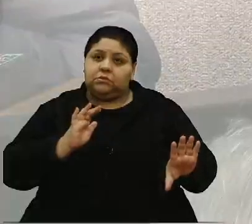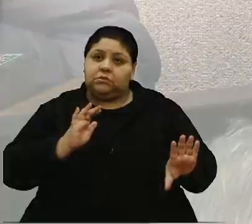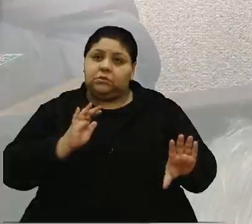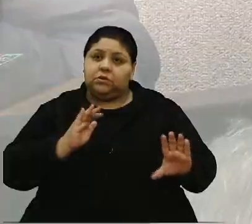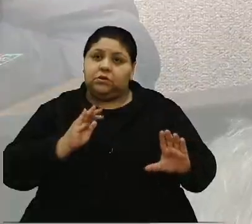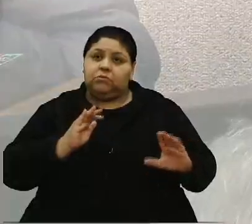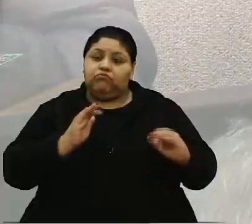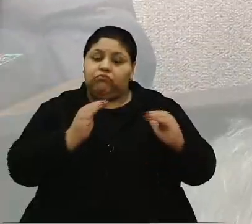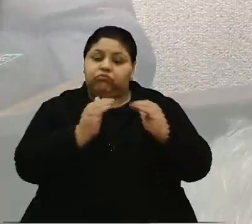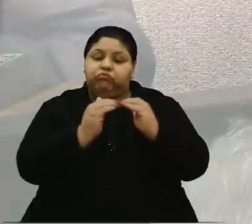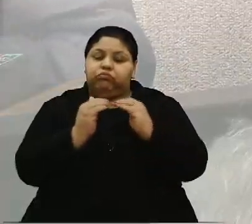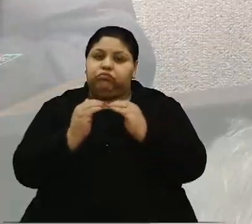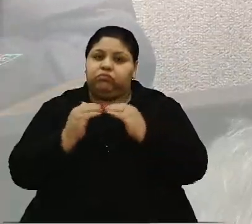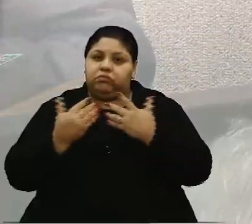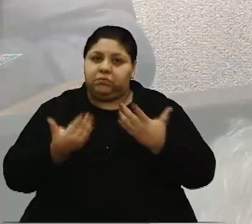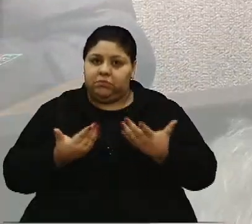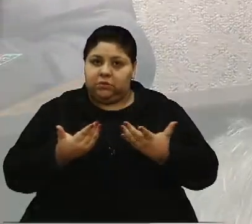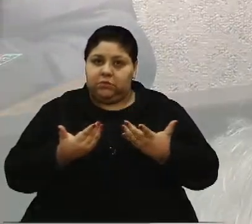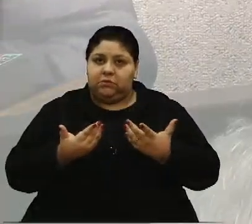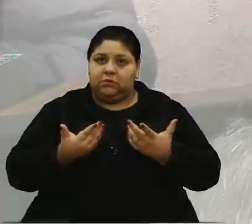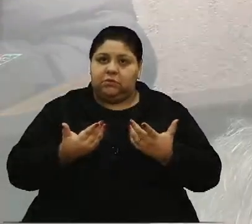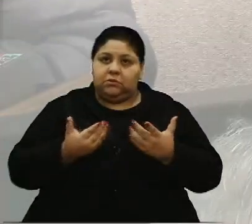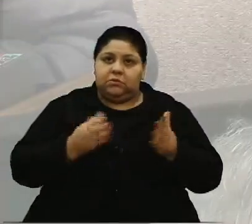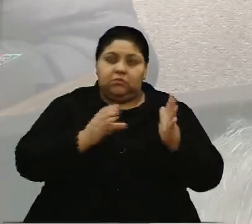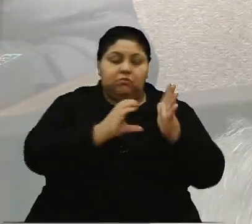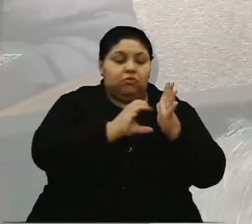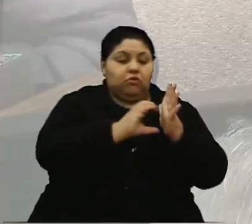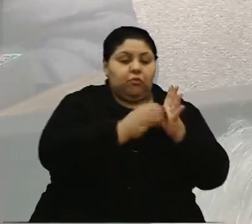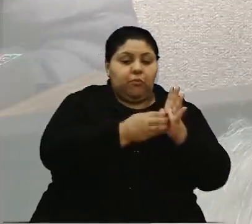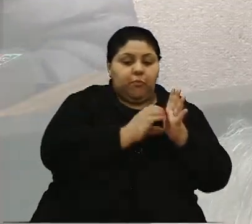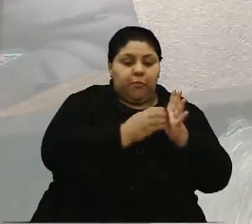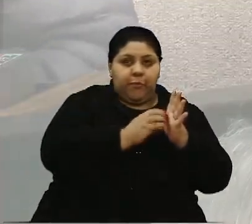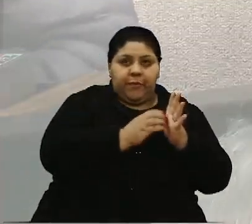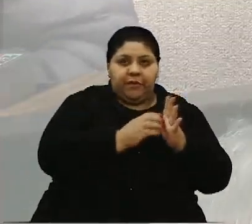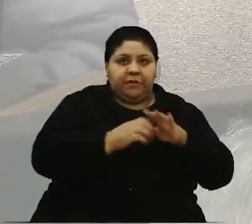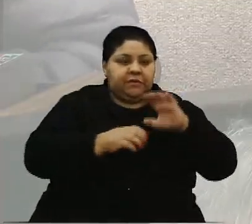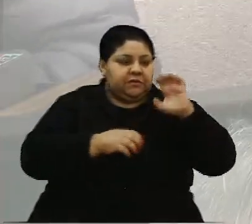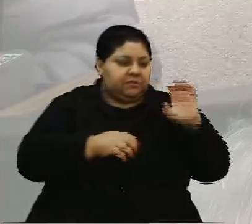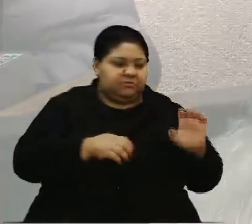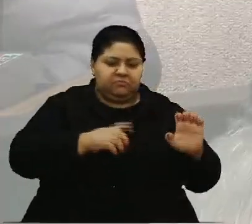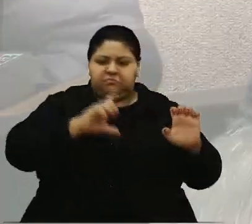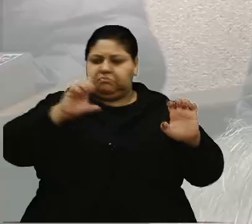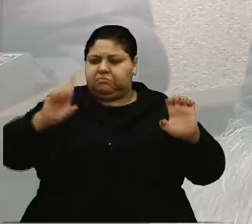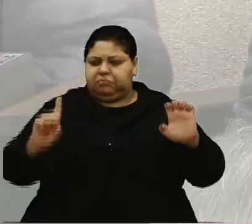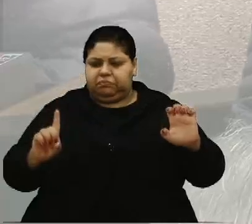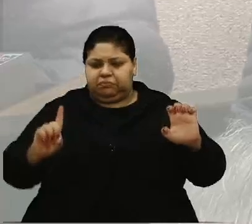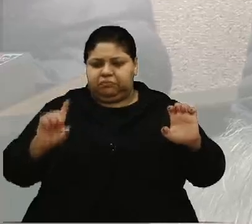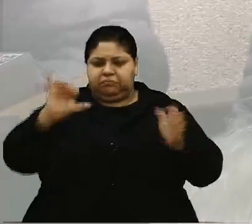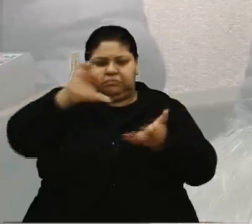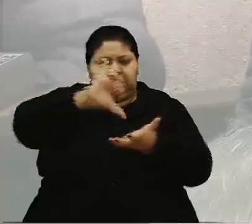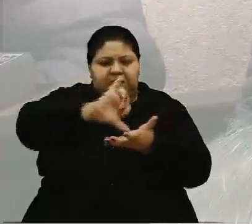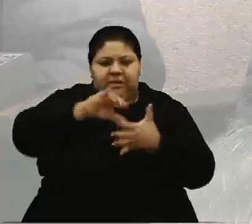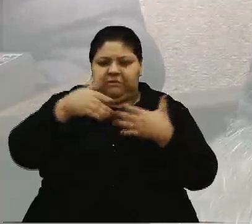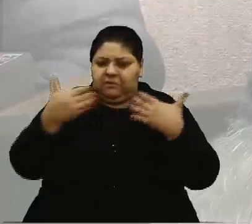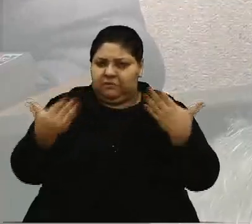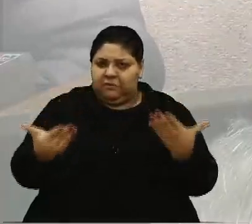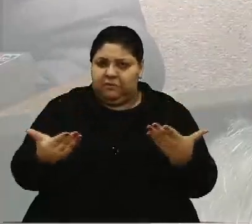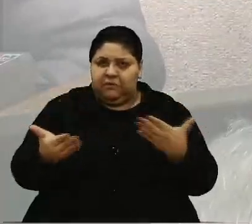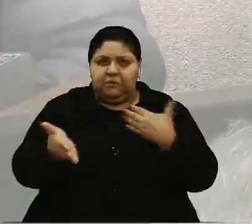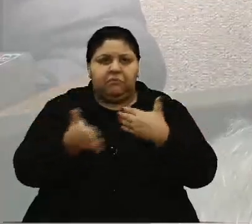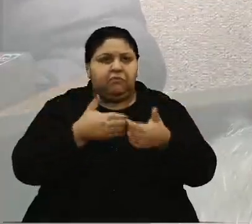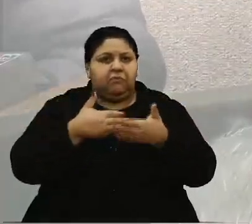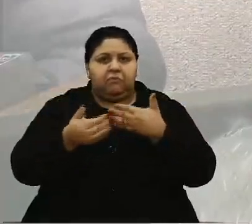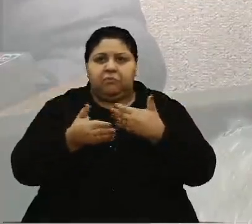alinhada por partido político, extrema esquerda, extrema direita, centro, qual que